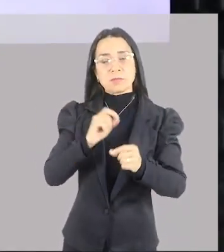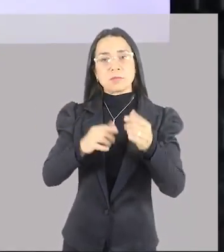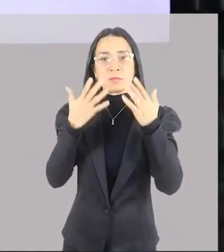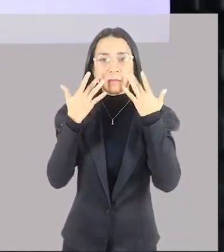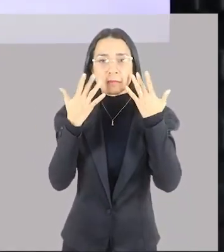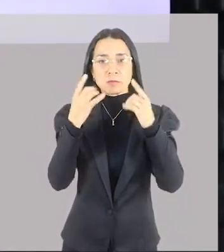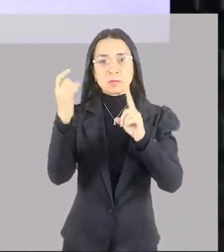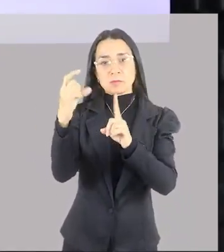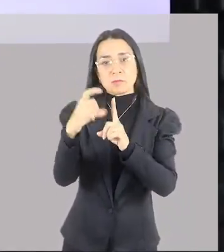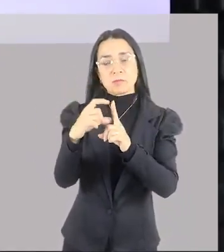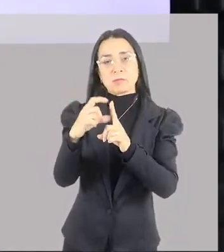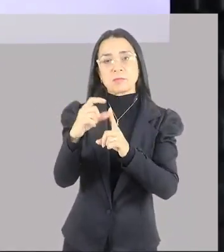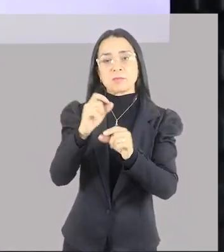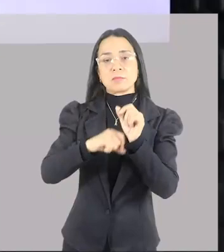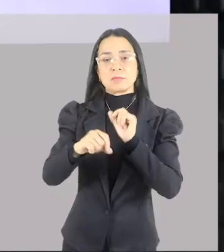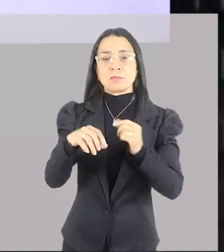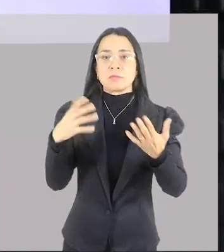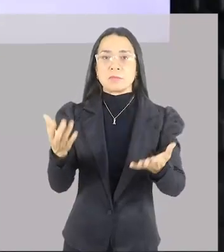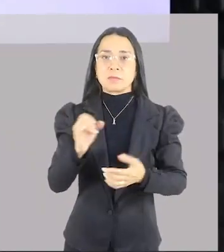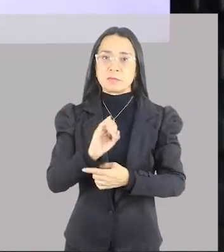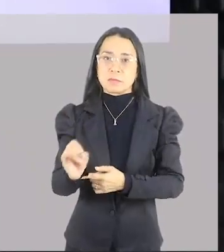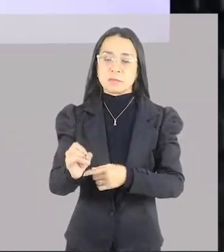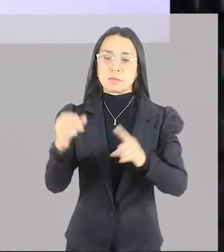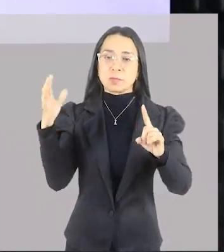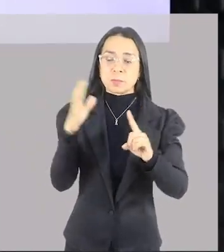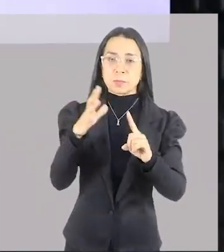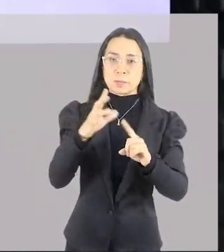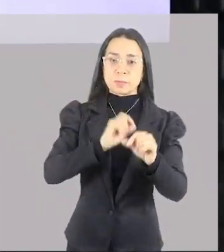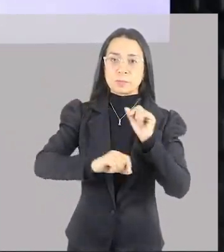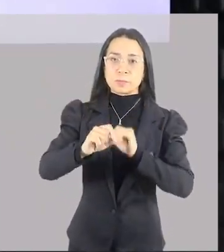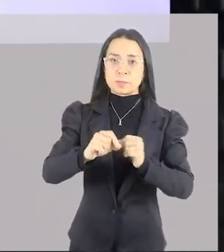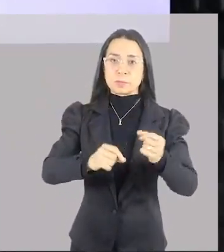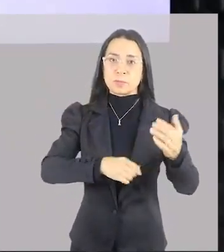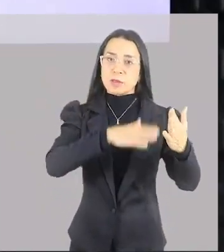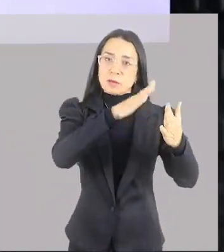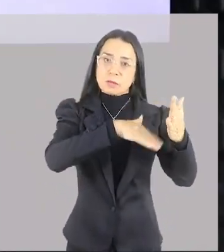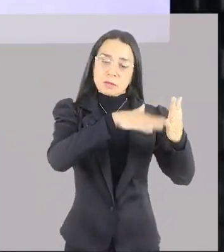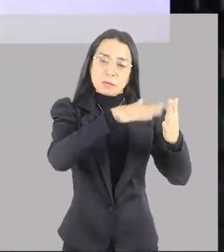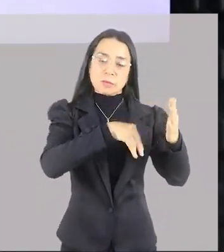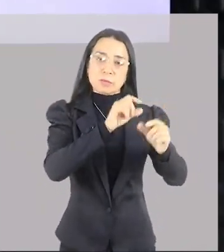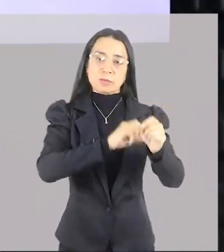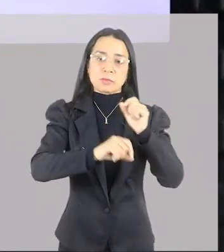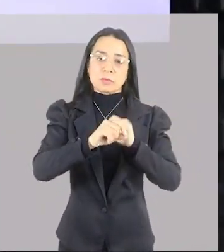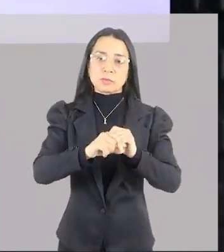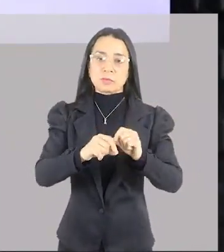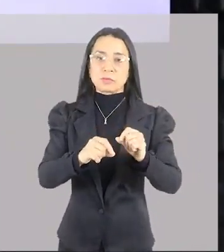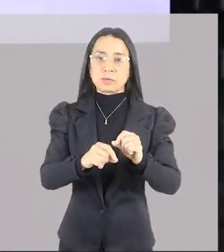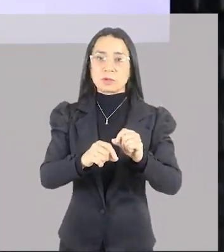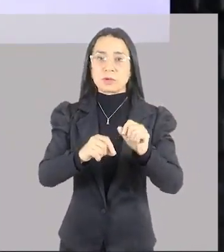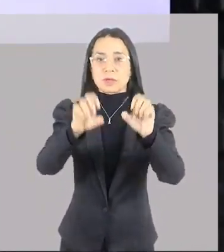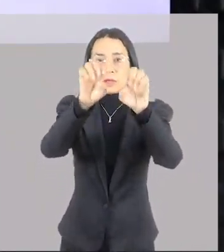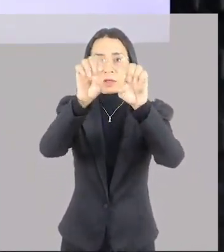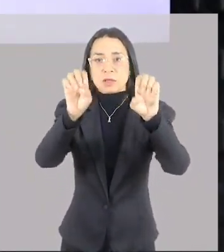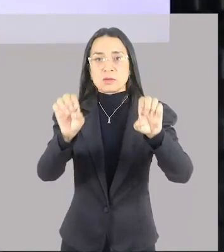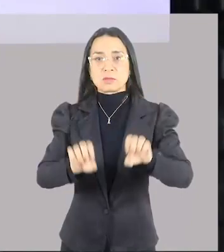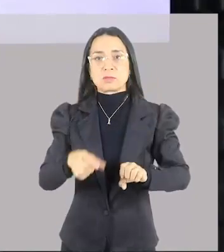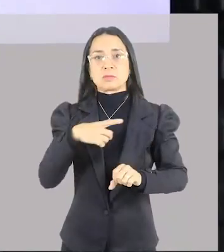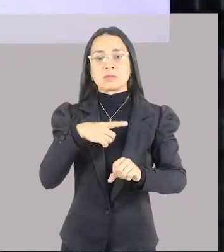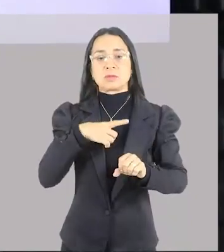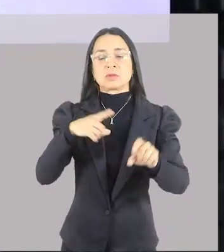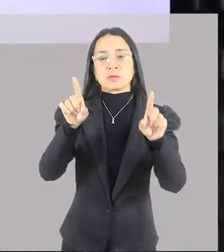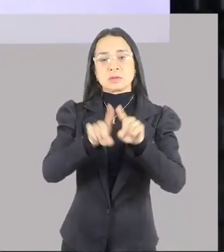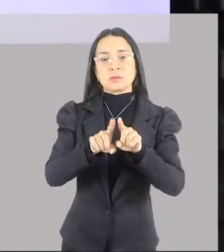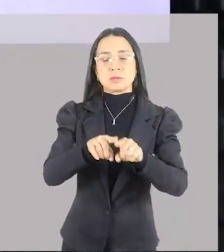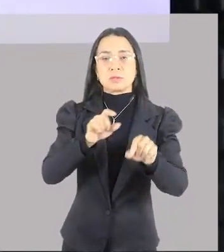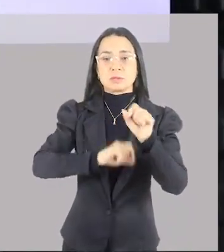arte da palavra. Então, se tem uma influência na pintura, se tem uma influência na escultura, é claro que vai ter também